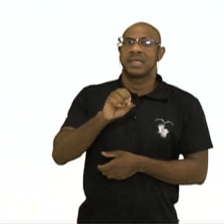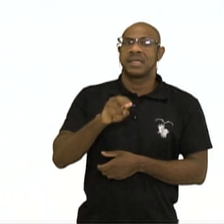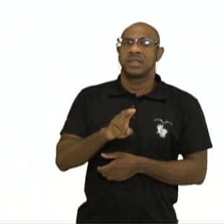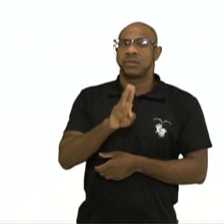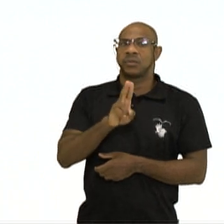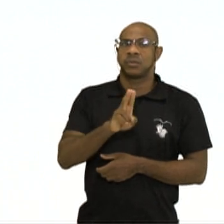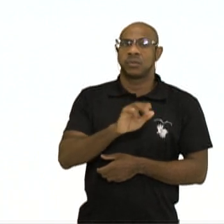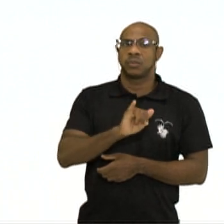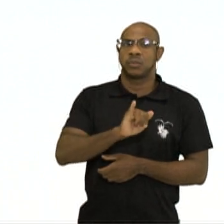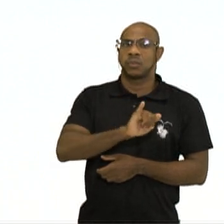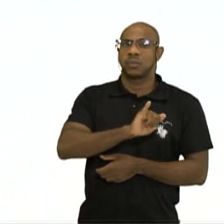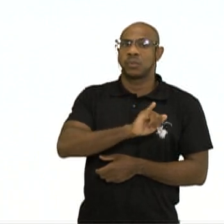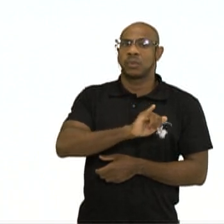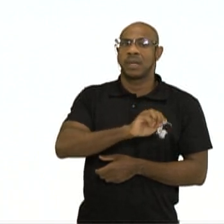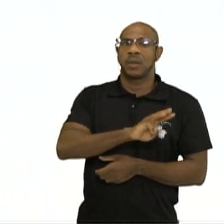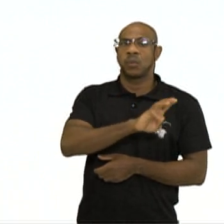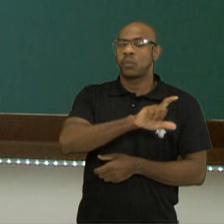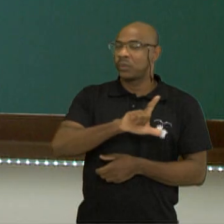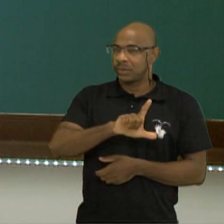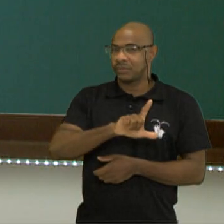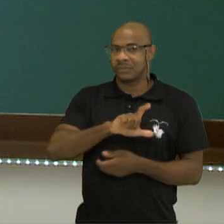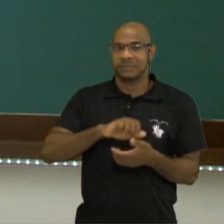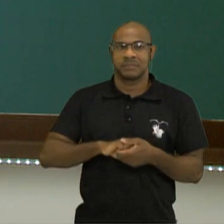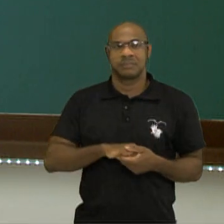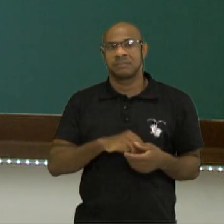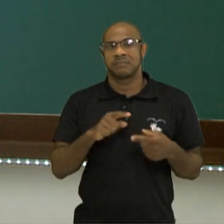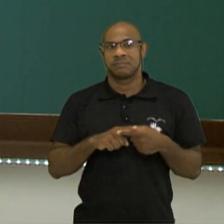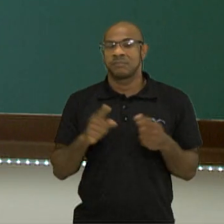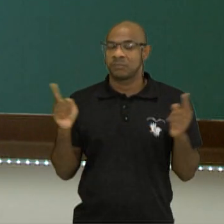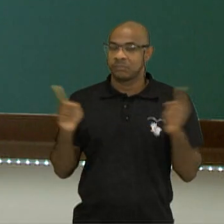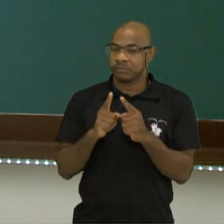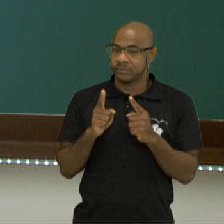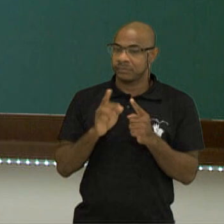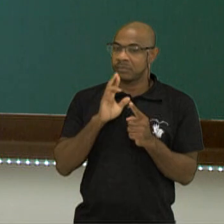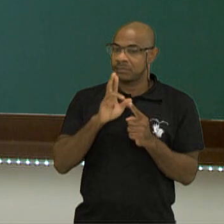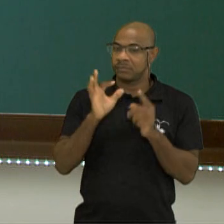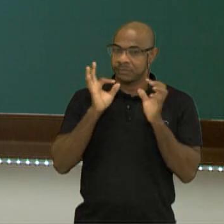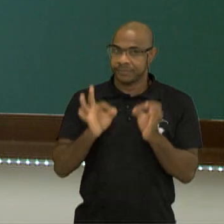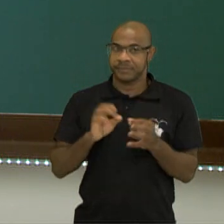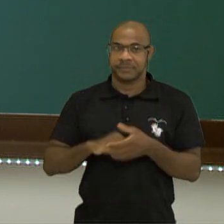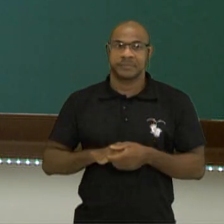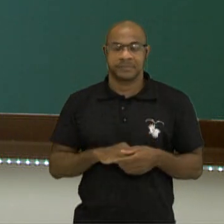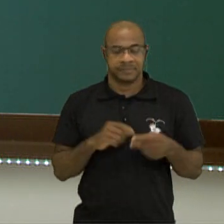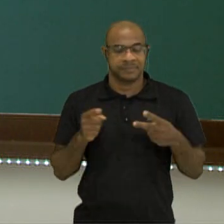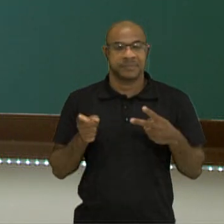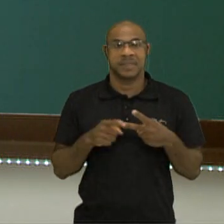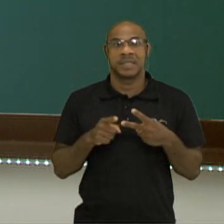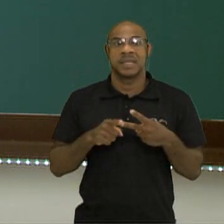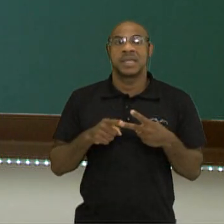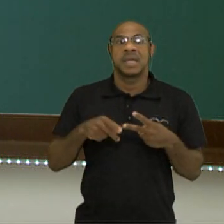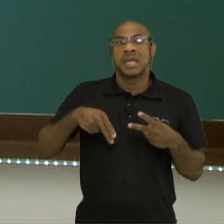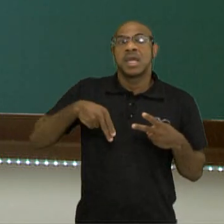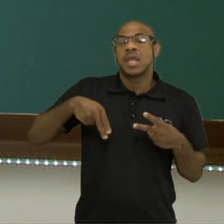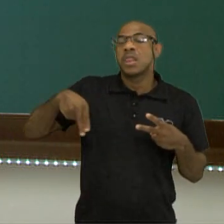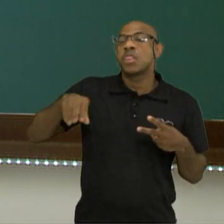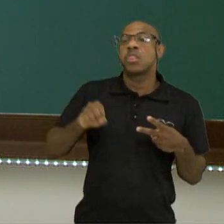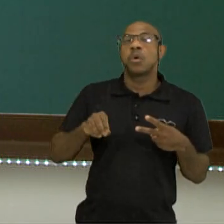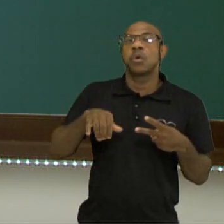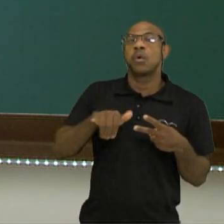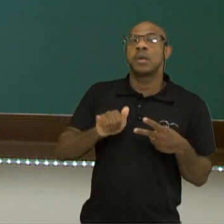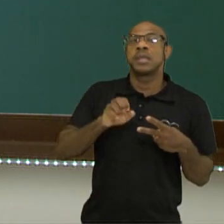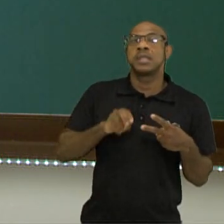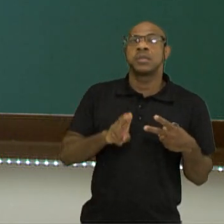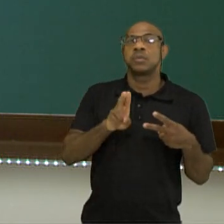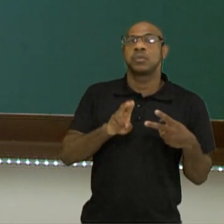eu estou falando de resposta curta, aqui afirmativa, yes, I will, sim, eu vou. No, you won't, ela